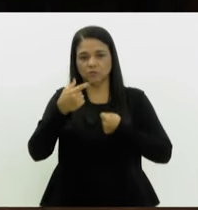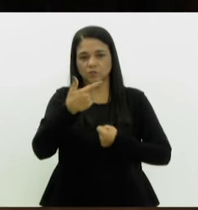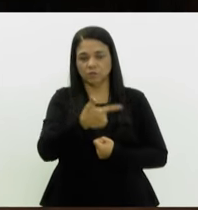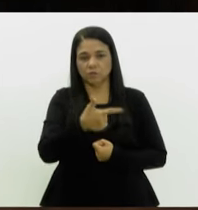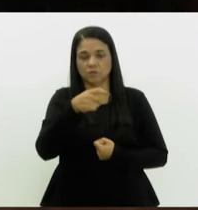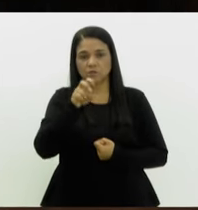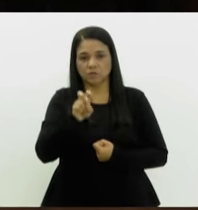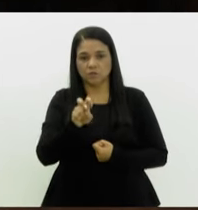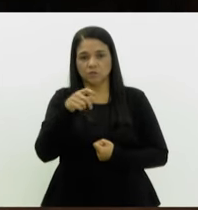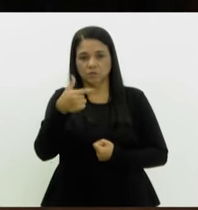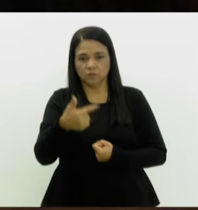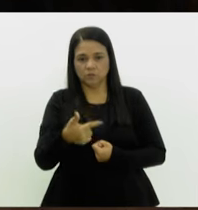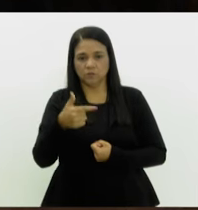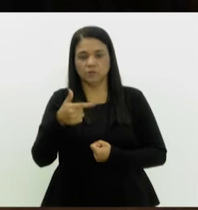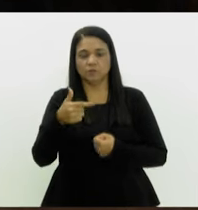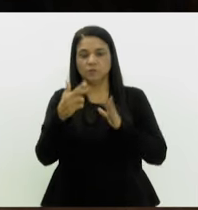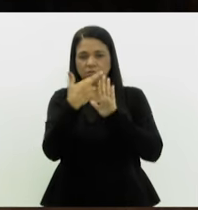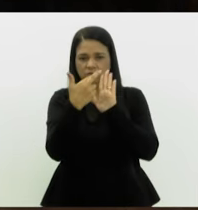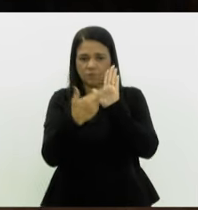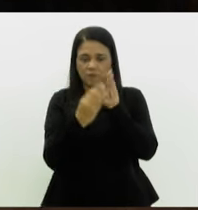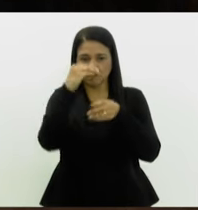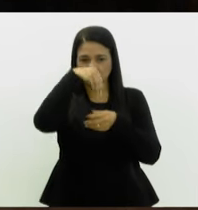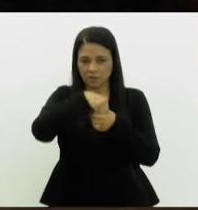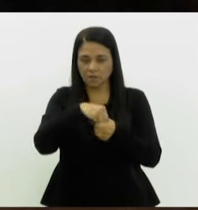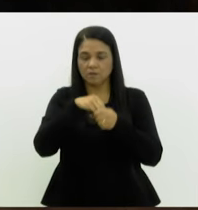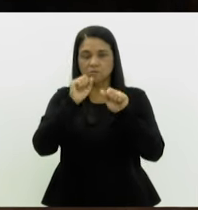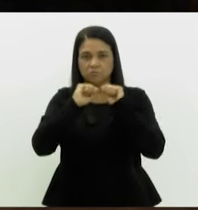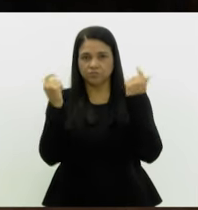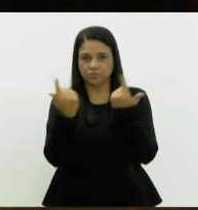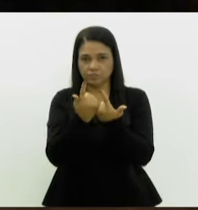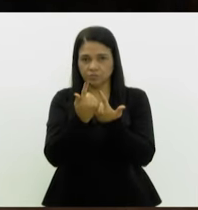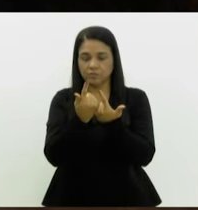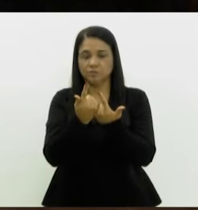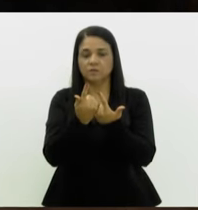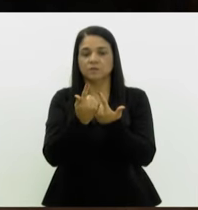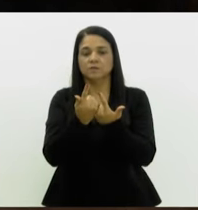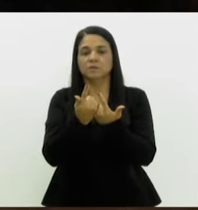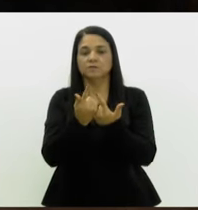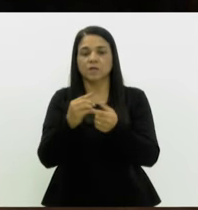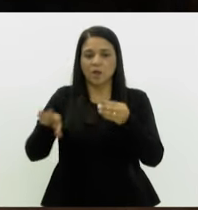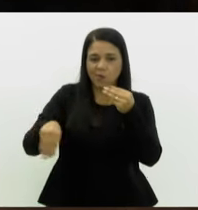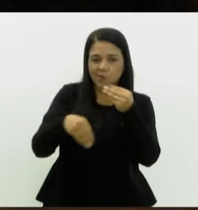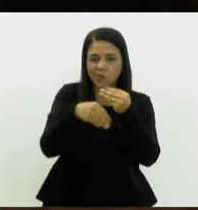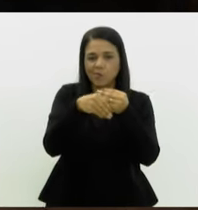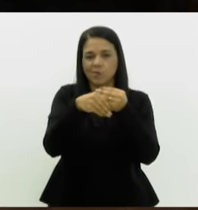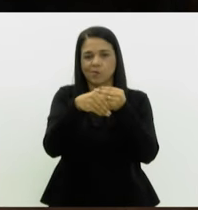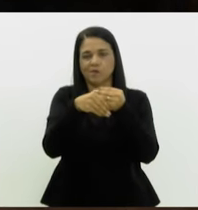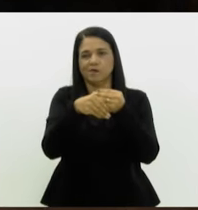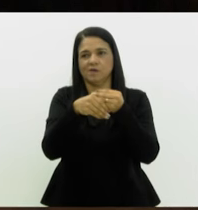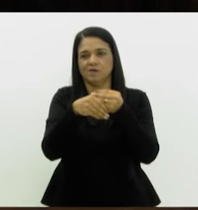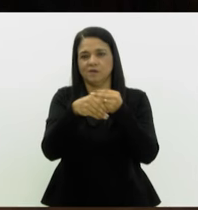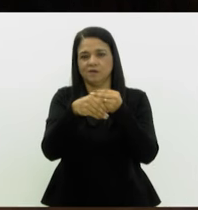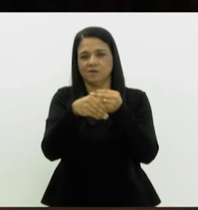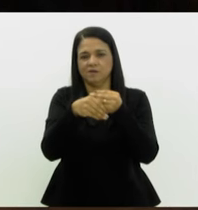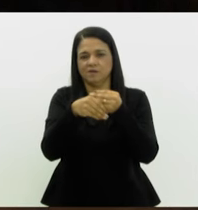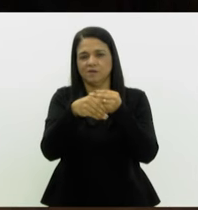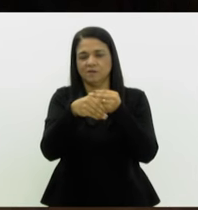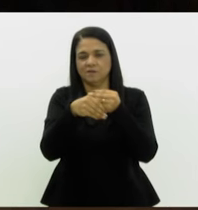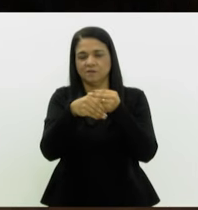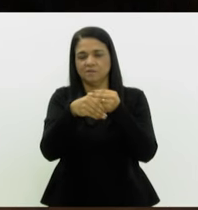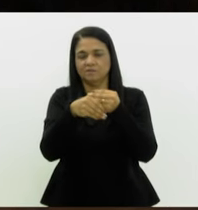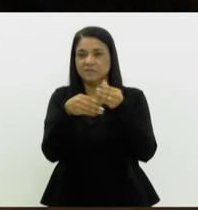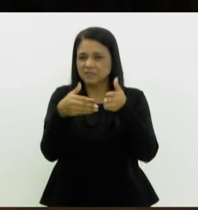do Regimento Interno da Assembleia Legislativa do Estado do Rio de Janeiro para incluir a previsão